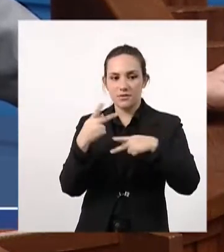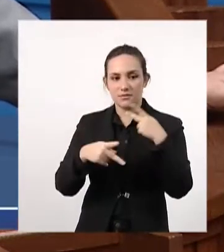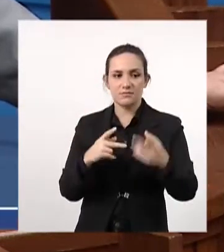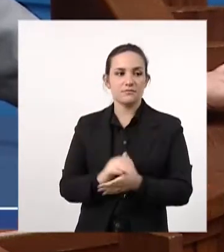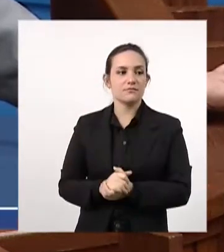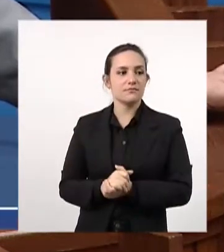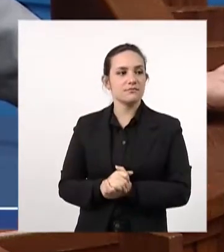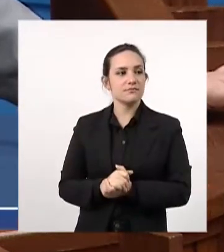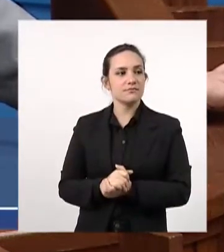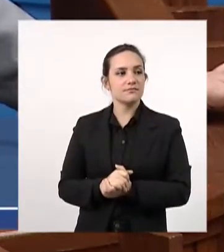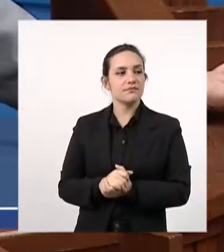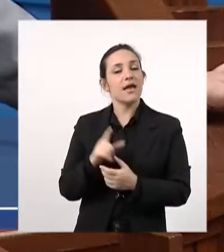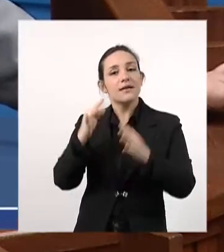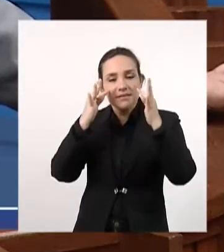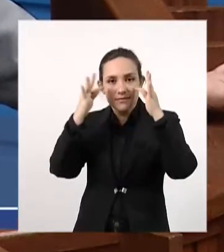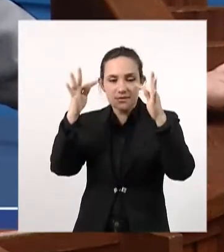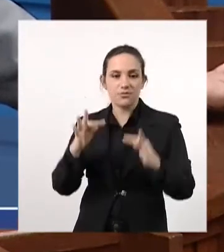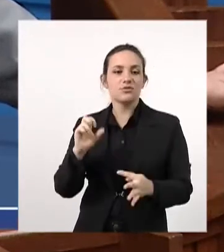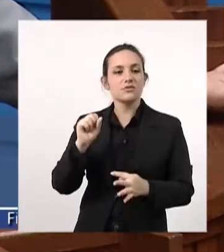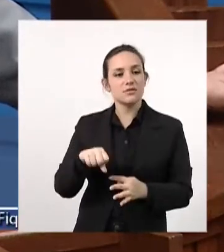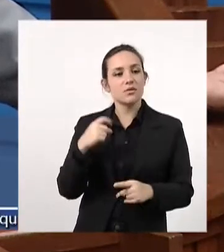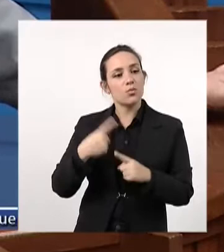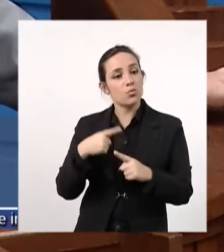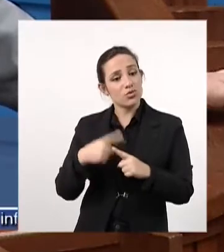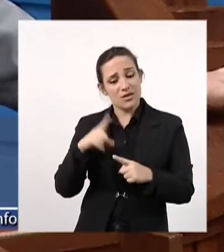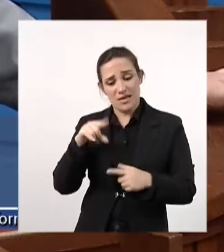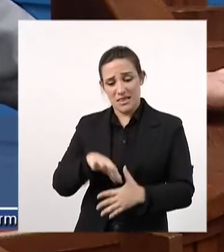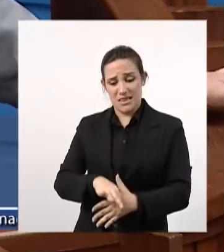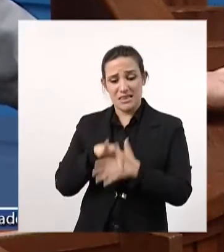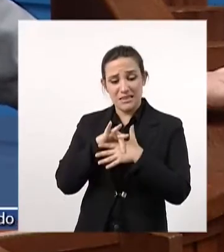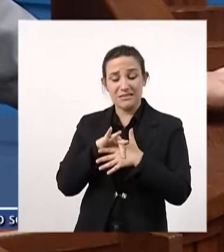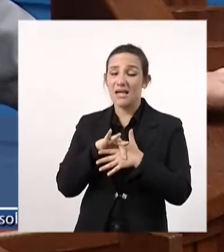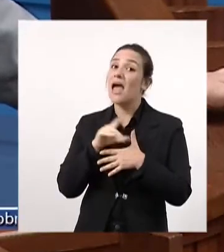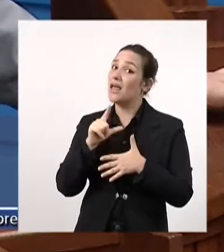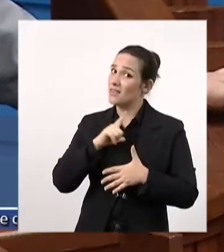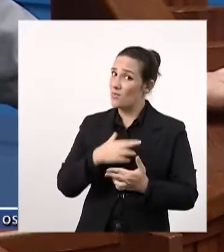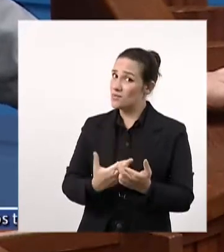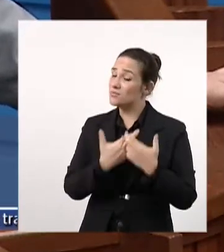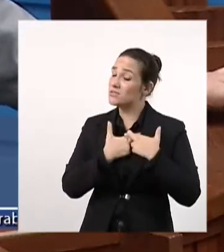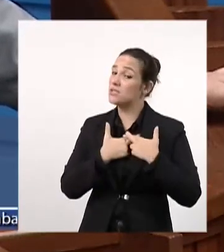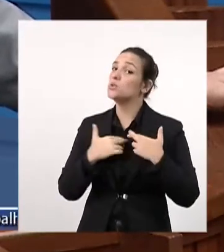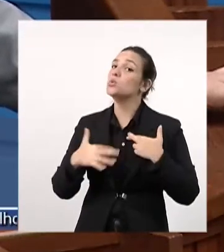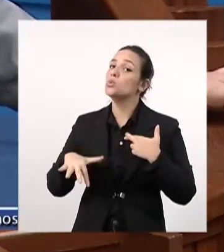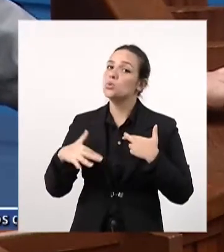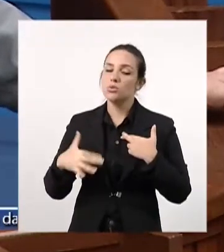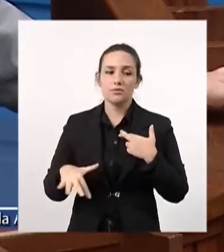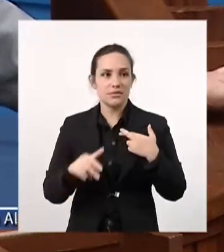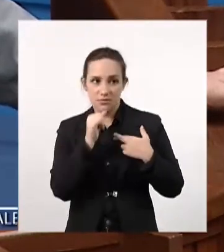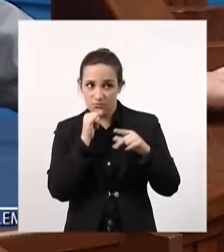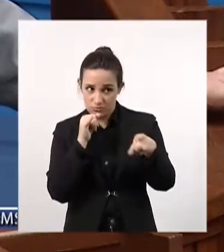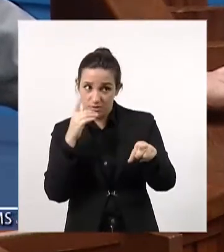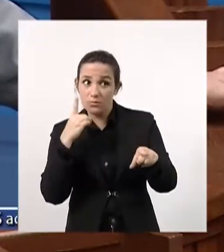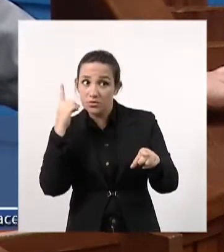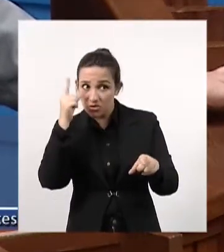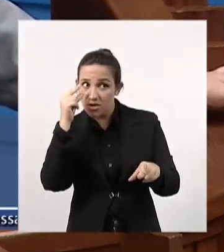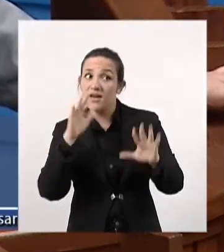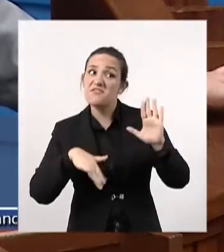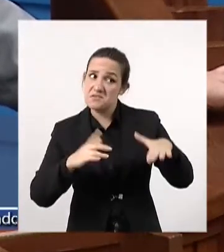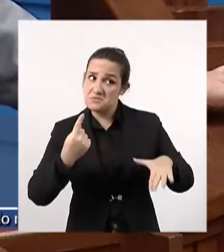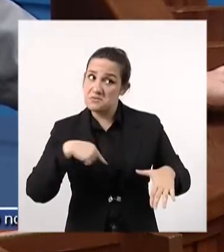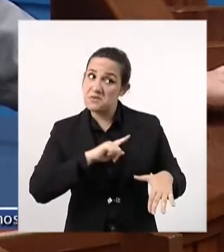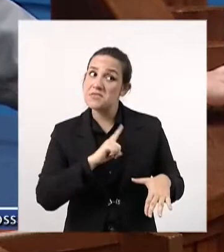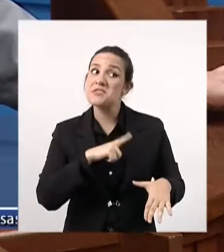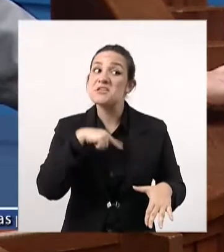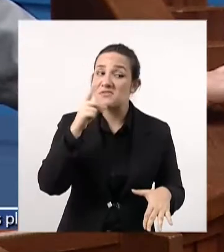testemunho. A função do líder é exatamente essa, porque muitas das vezes, deputado Gerson Claro, nós também ficamos em dúvidas